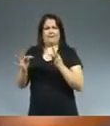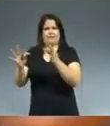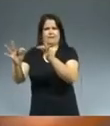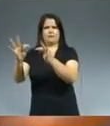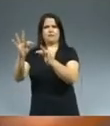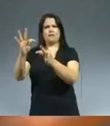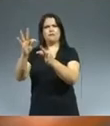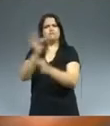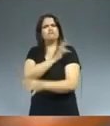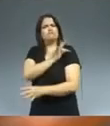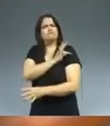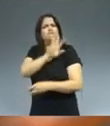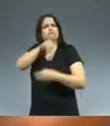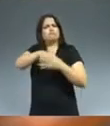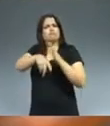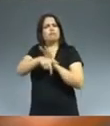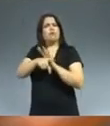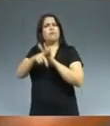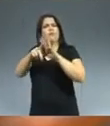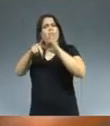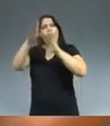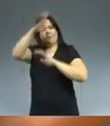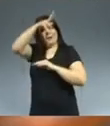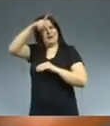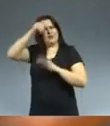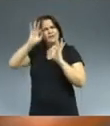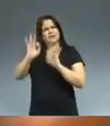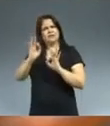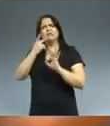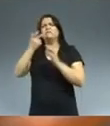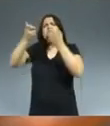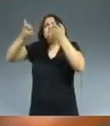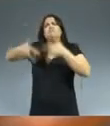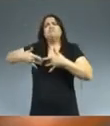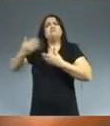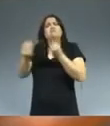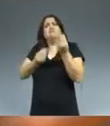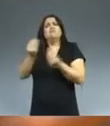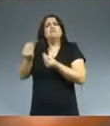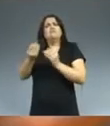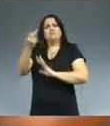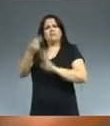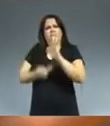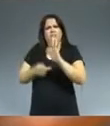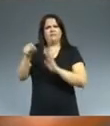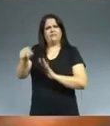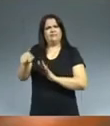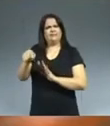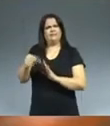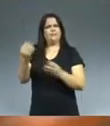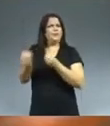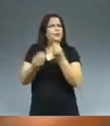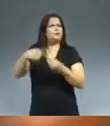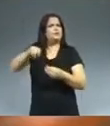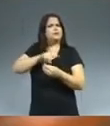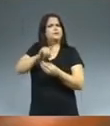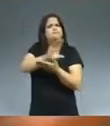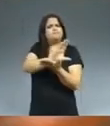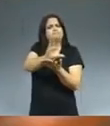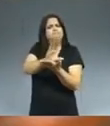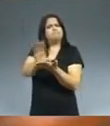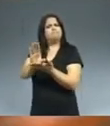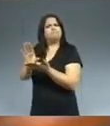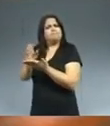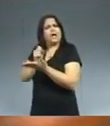ambiental não é isso lá na região Amazônica que você falasse um pouquinho melhor sobre esse trabalho e como que o senhor estão